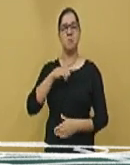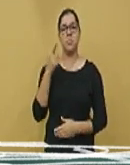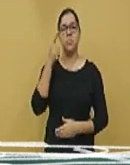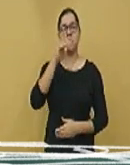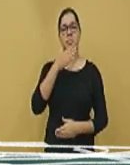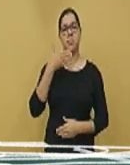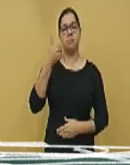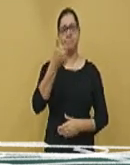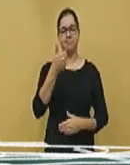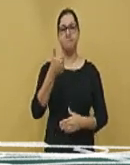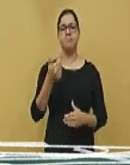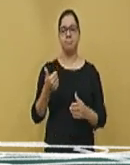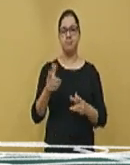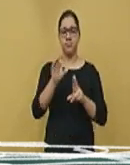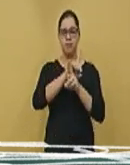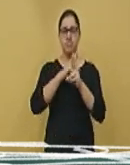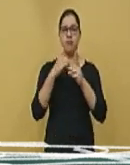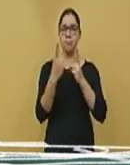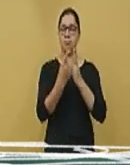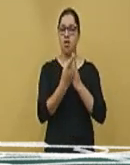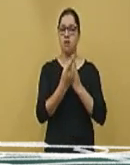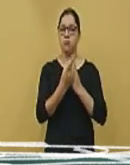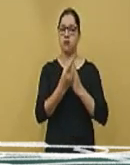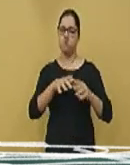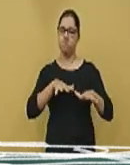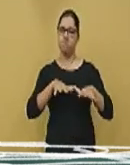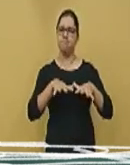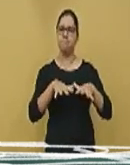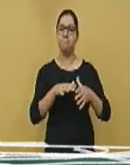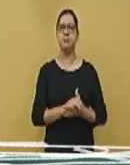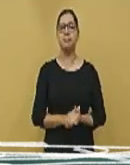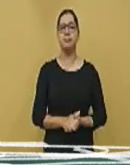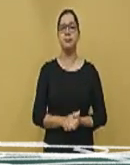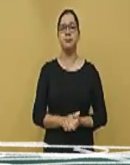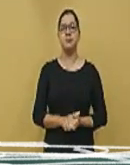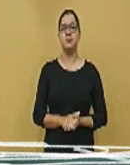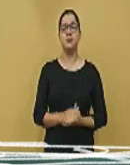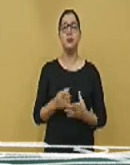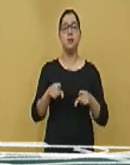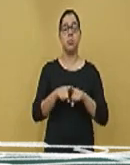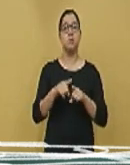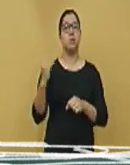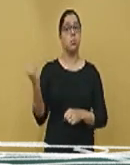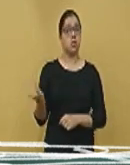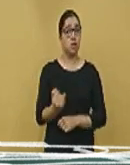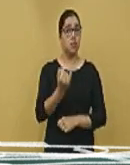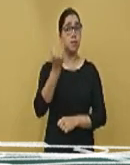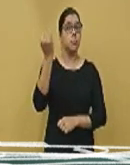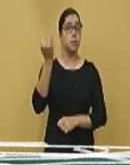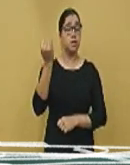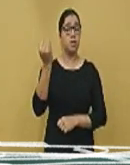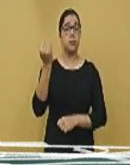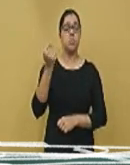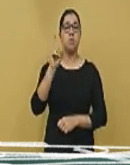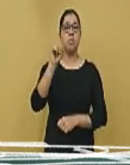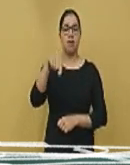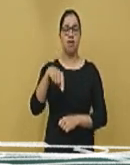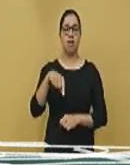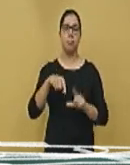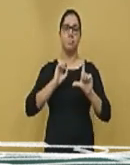em ação. Outra questão, também muito importante, é em relação às